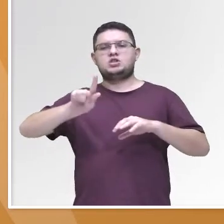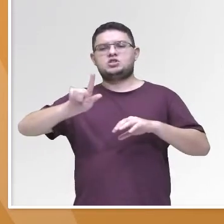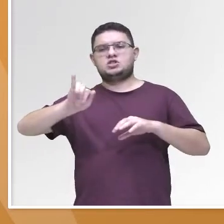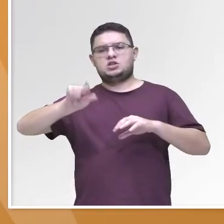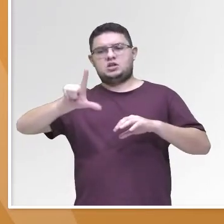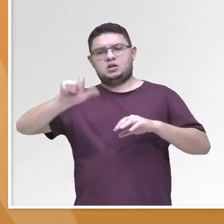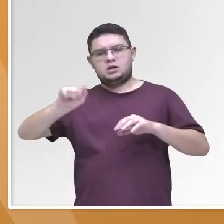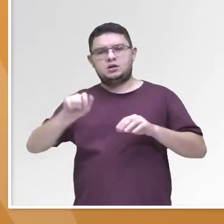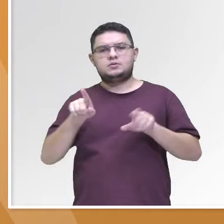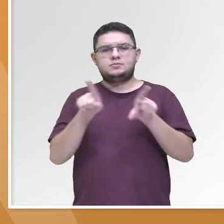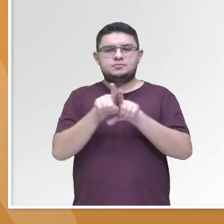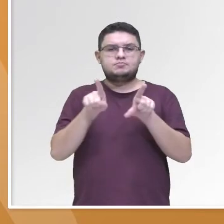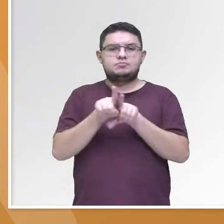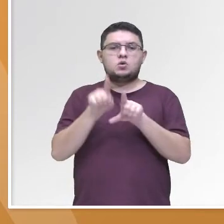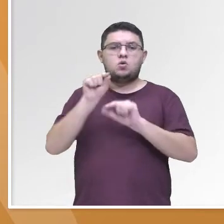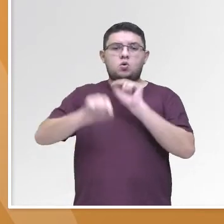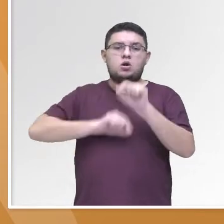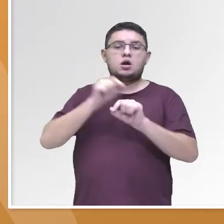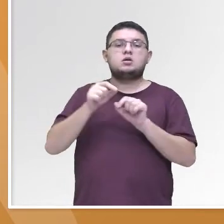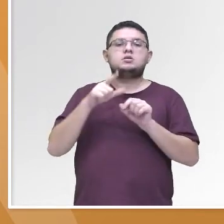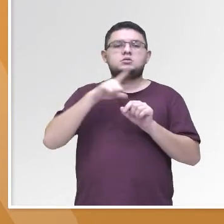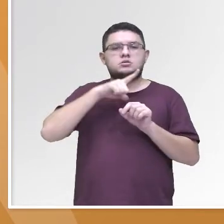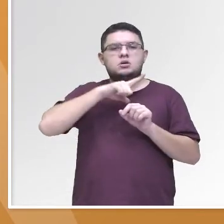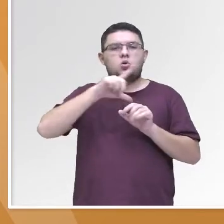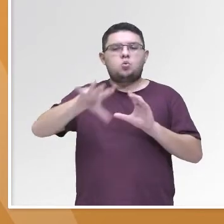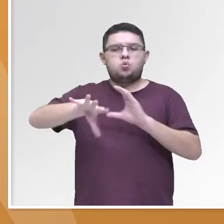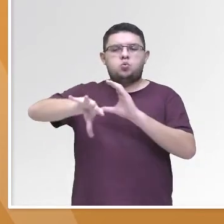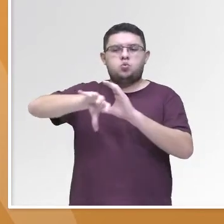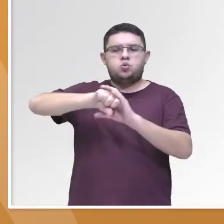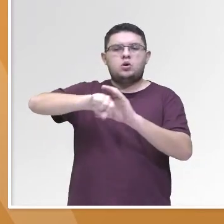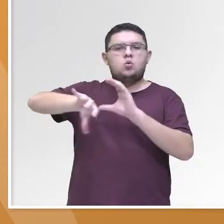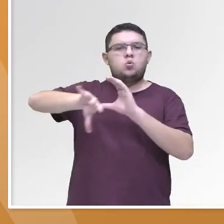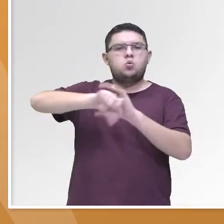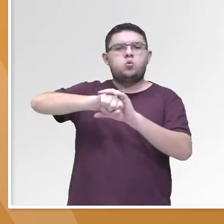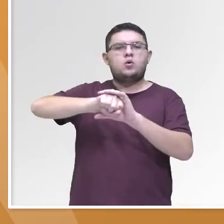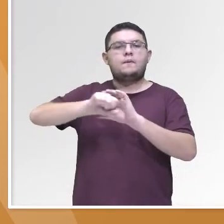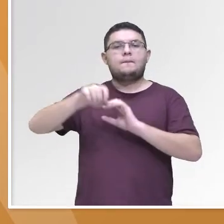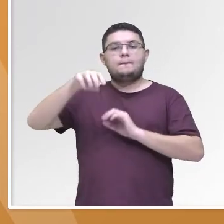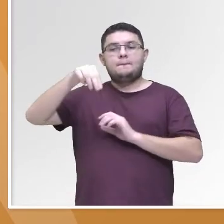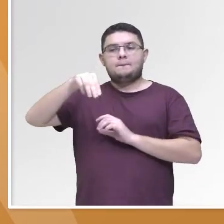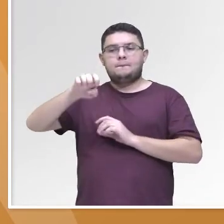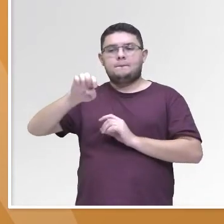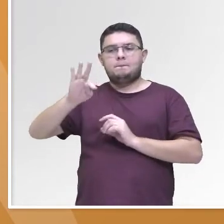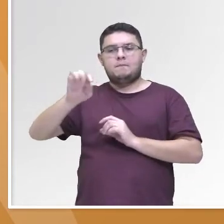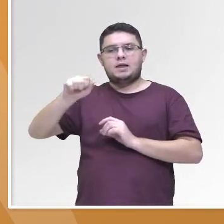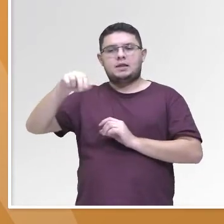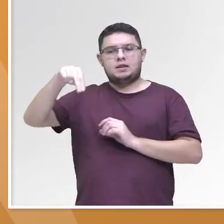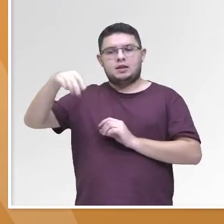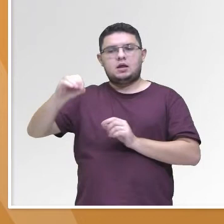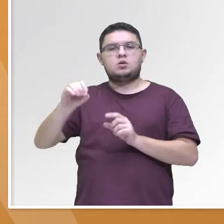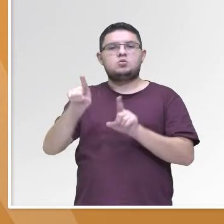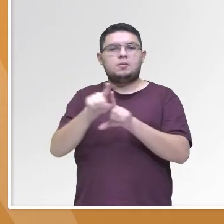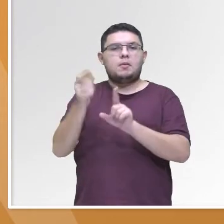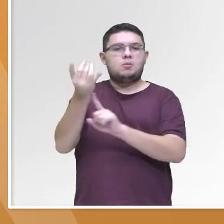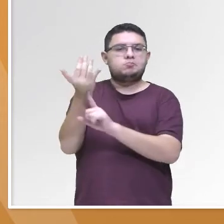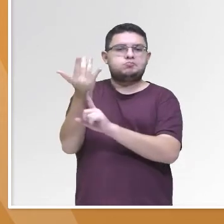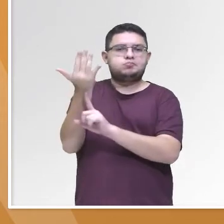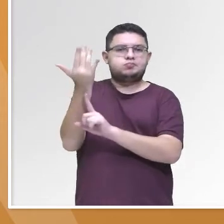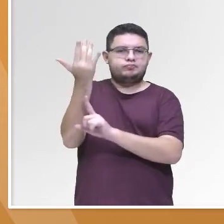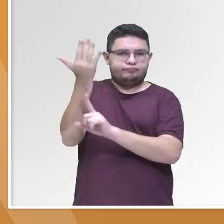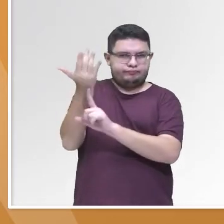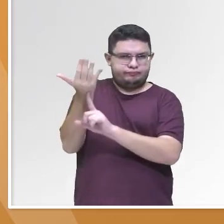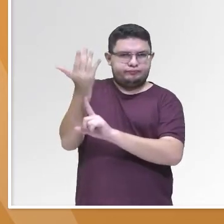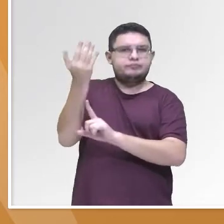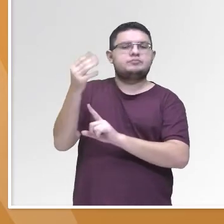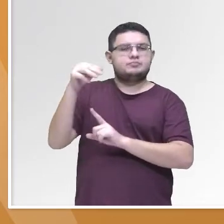do gás metano, né, que é produzido aí pelo lixo, né, A cobertura da terra e da grama, a gente observa